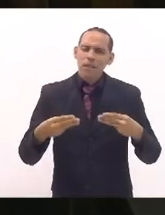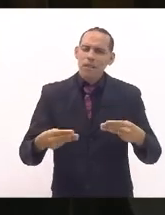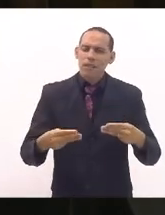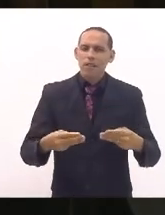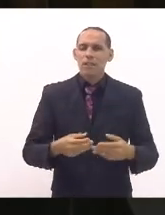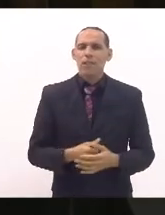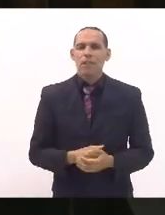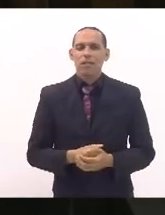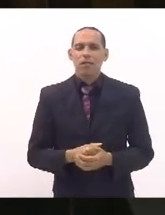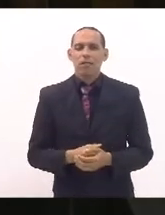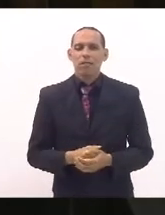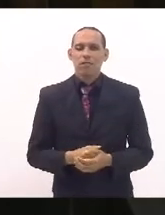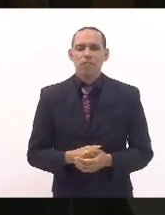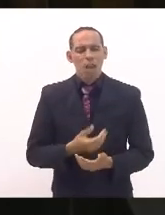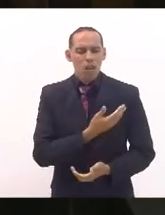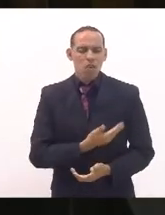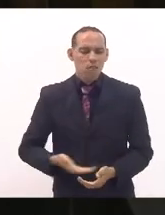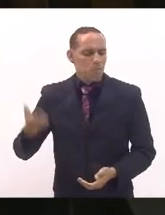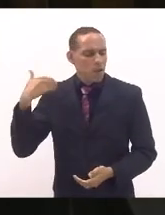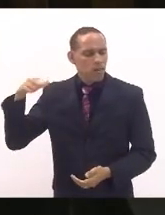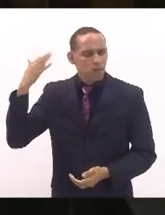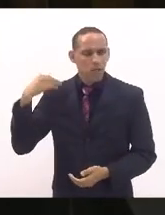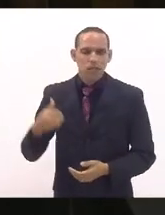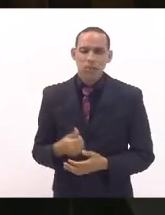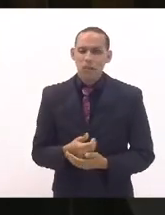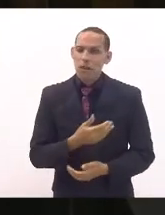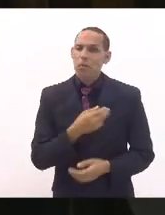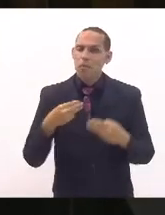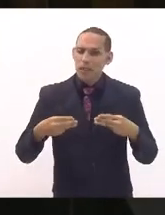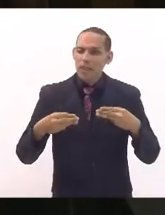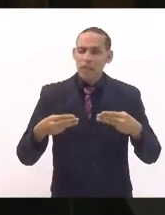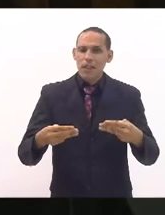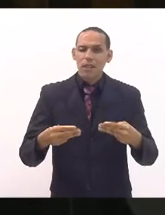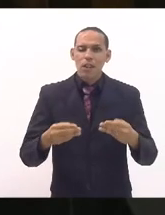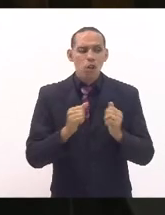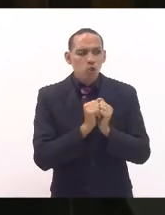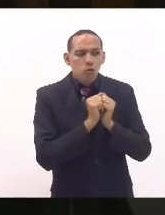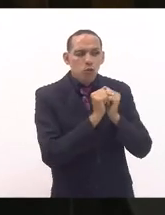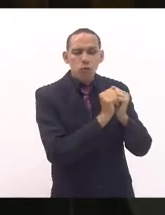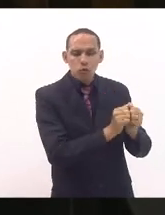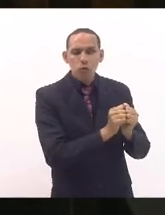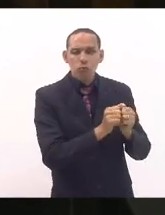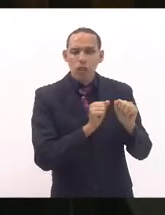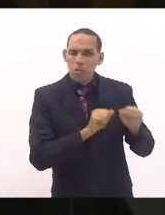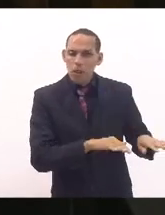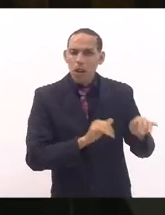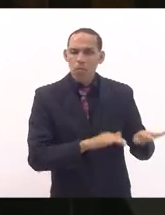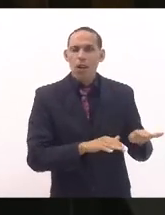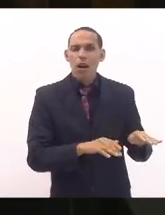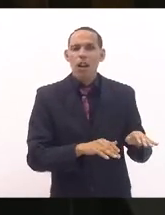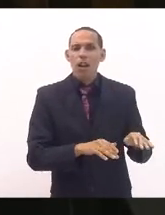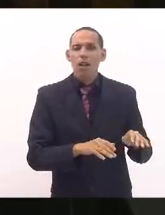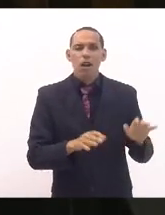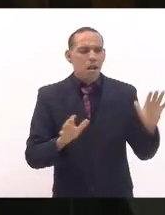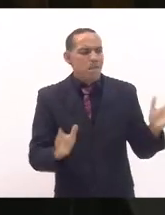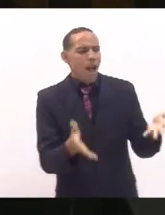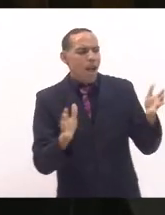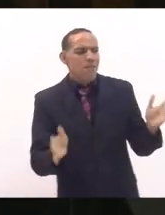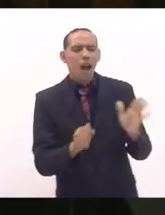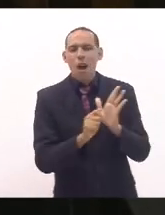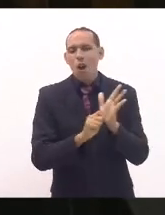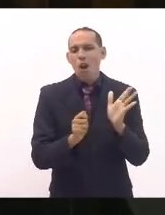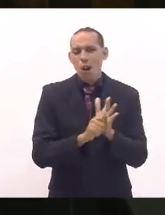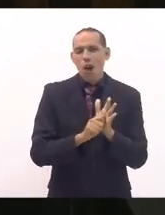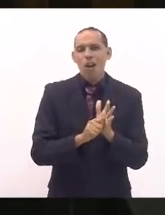ministro desses governos aí, que já foi ministro, que estava lá, deputado, fazendo apologia ao uso de